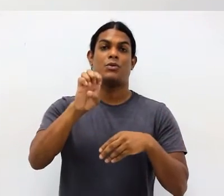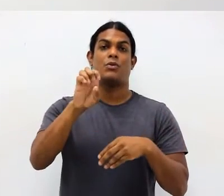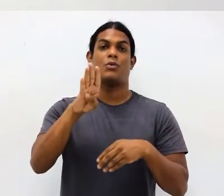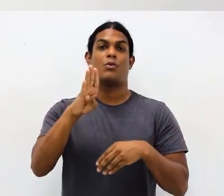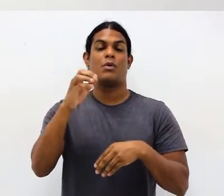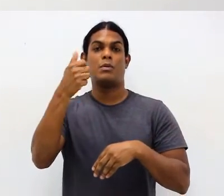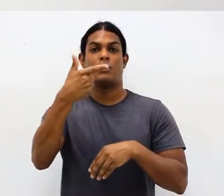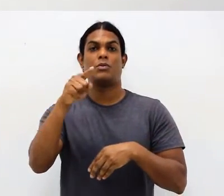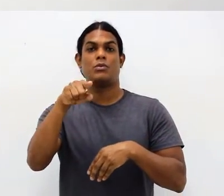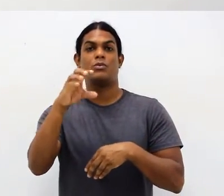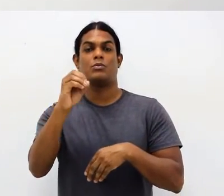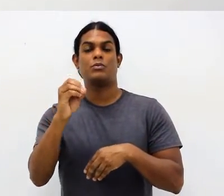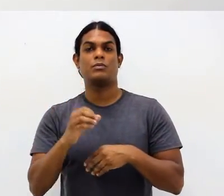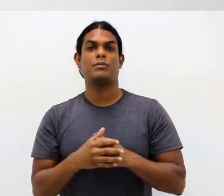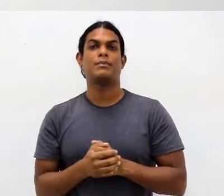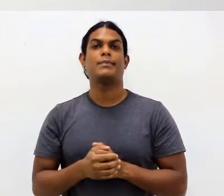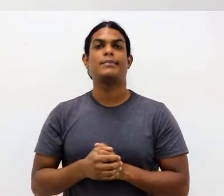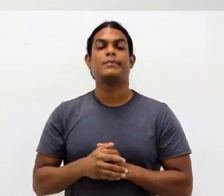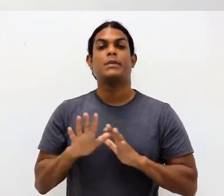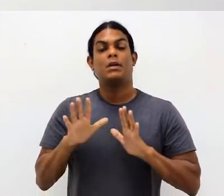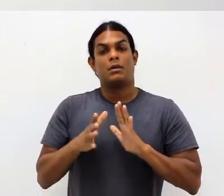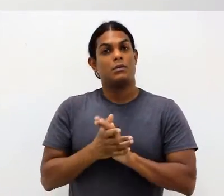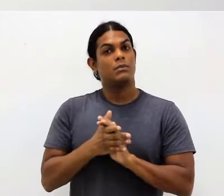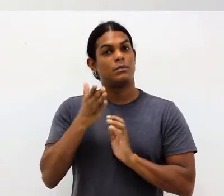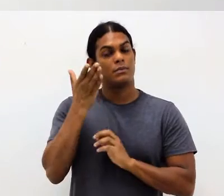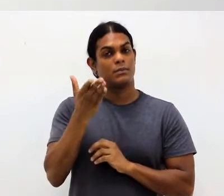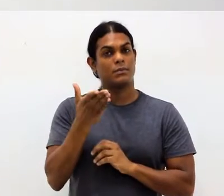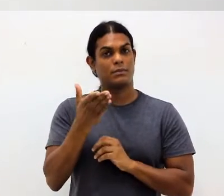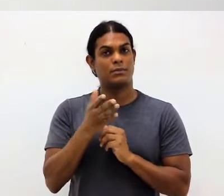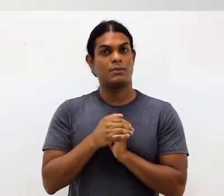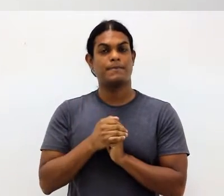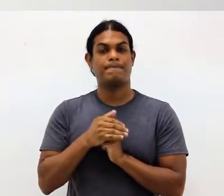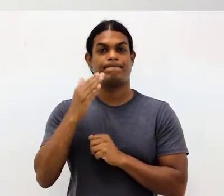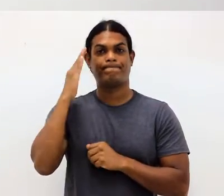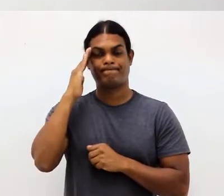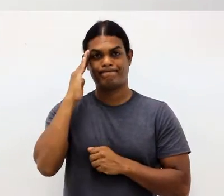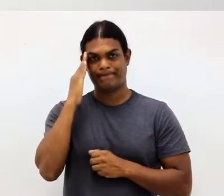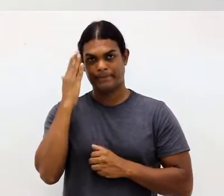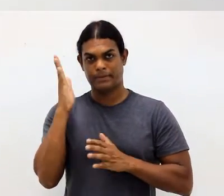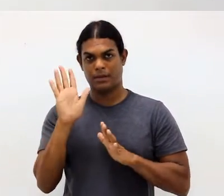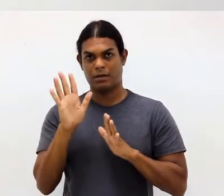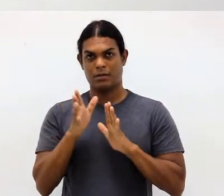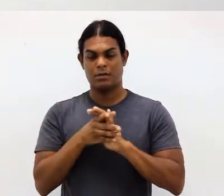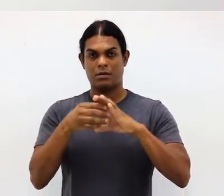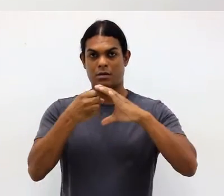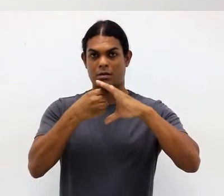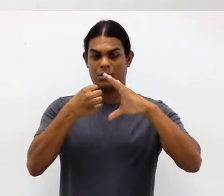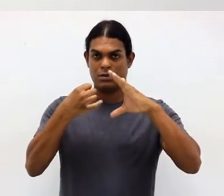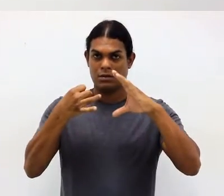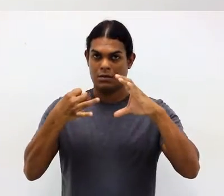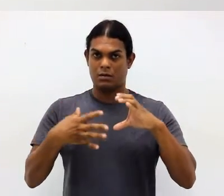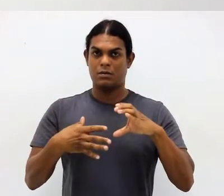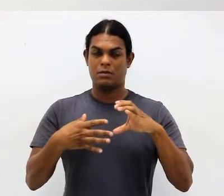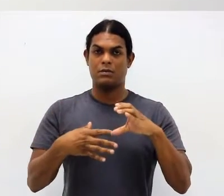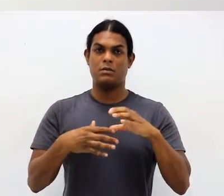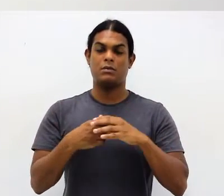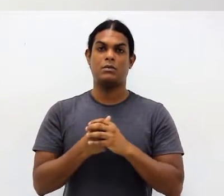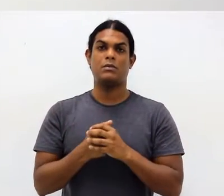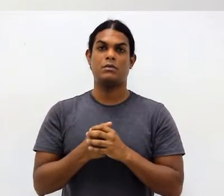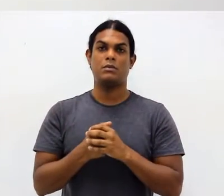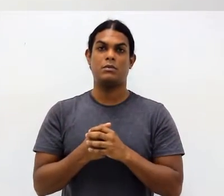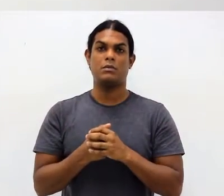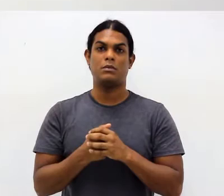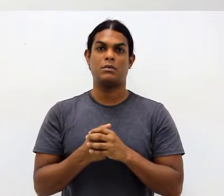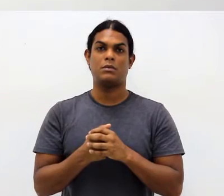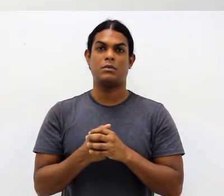de fato é fundamental nesse Web 2.0? Bom, para que a gente possa chamar de Web 2.0, a gente precisa ter algumas características que